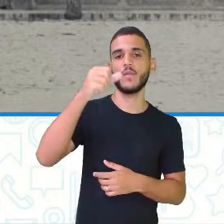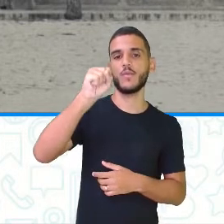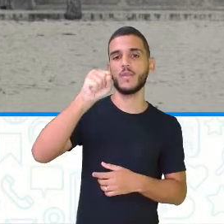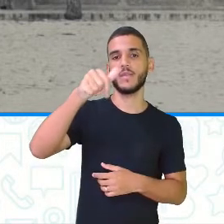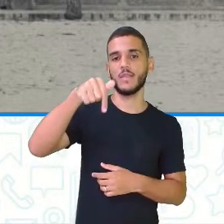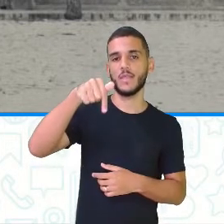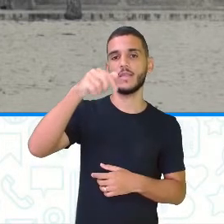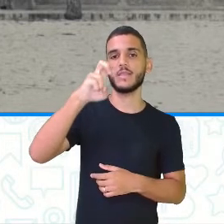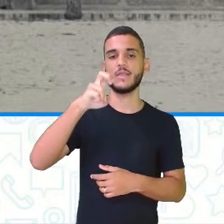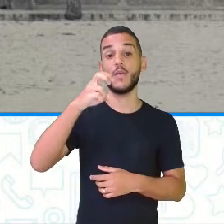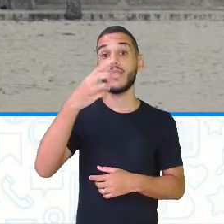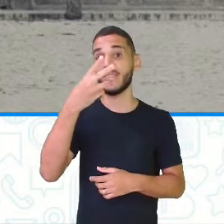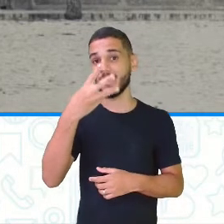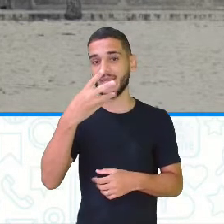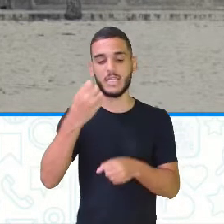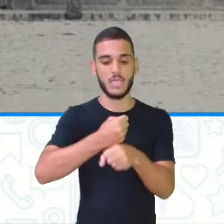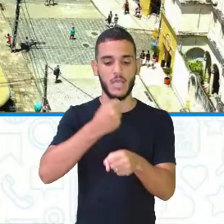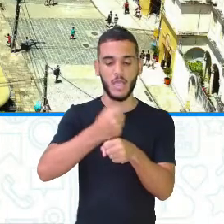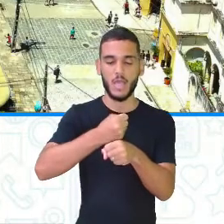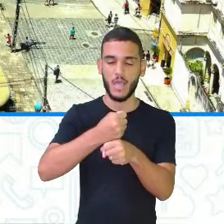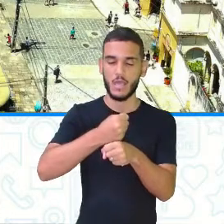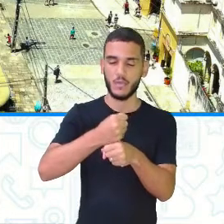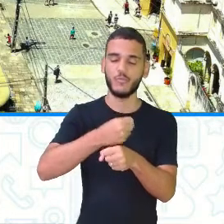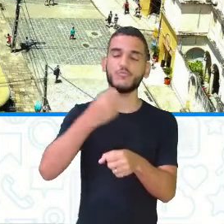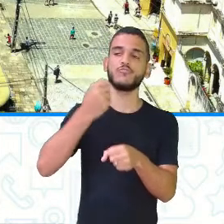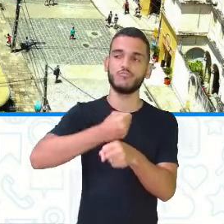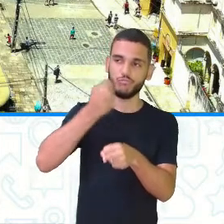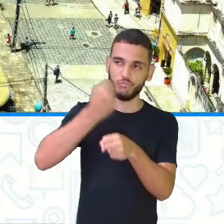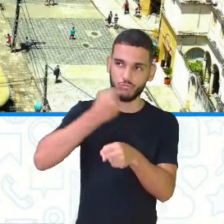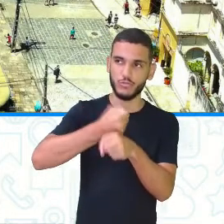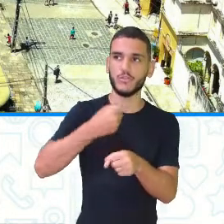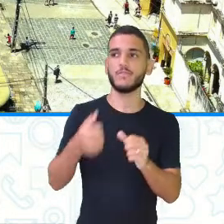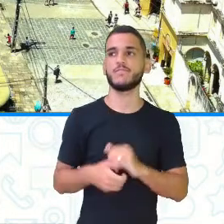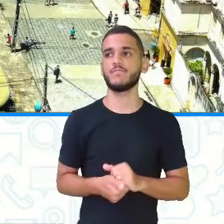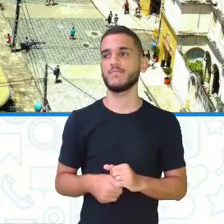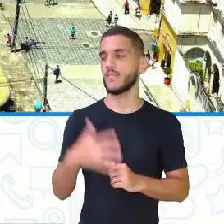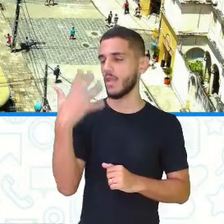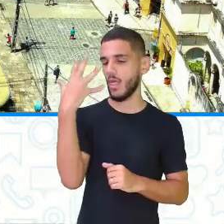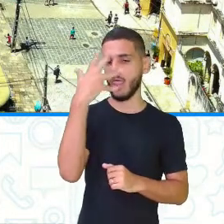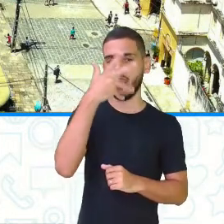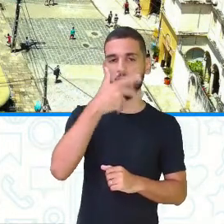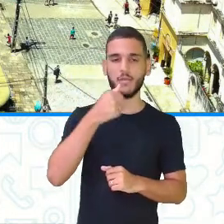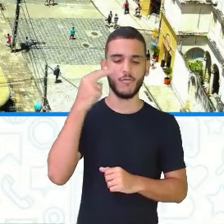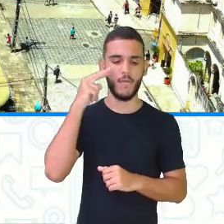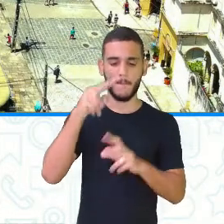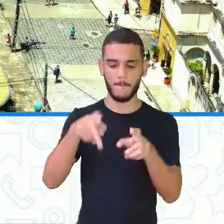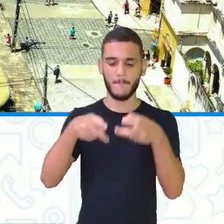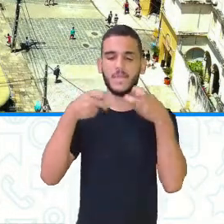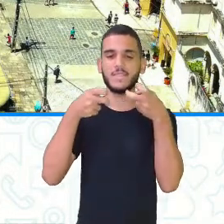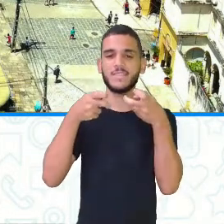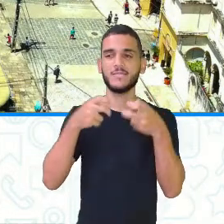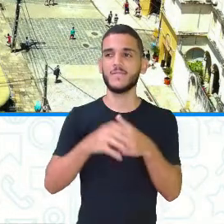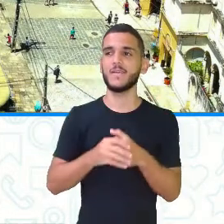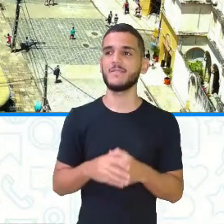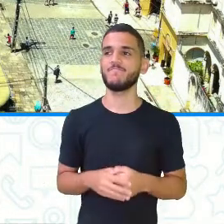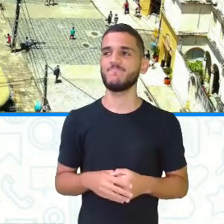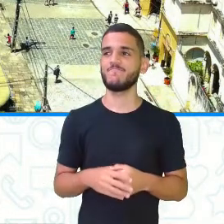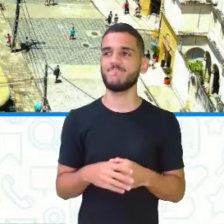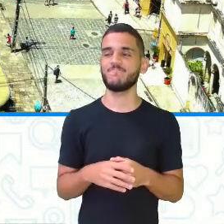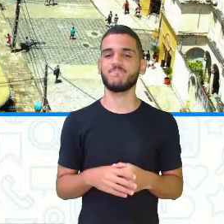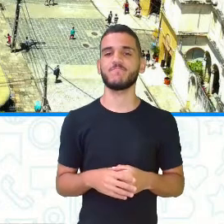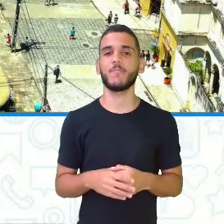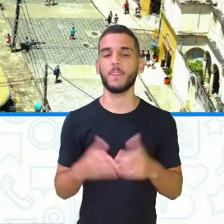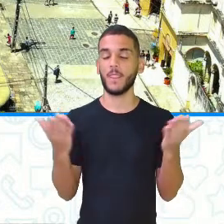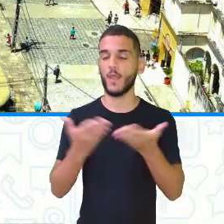obra, tá certo? E olha como ele é lindo, gente. A gente está vendo a imagem lá de cima, bonitinho,